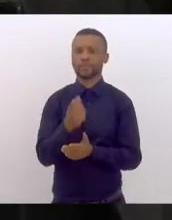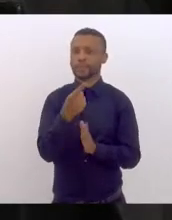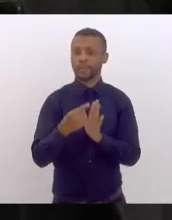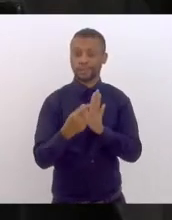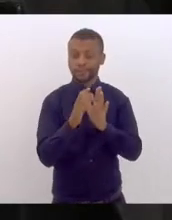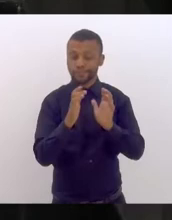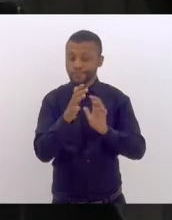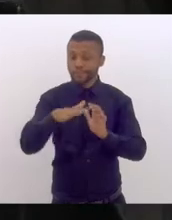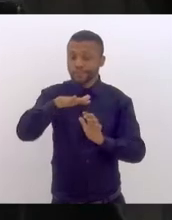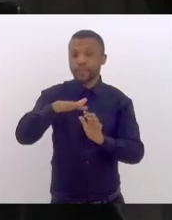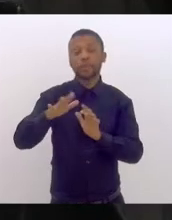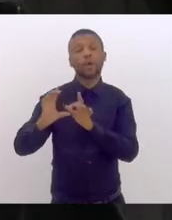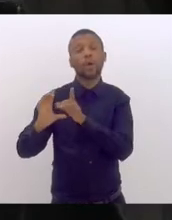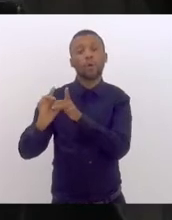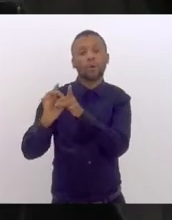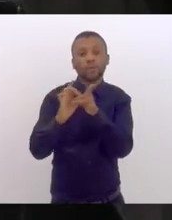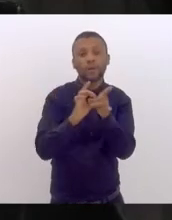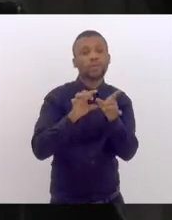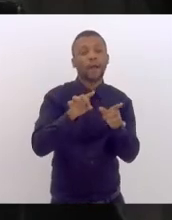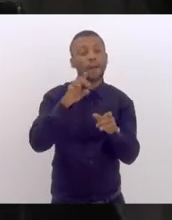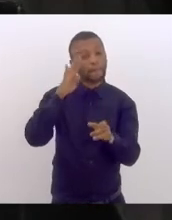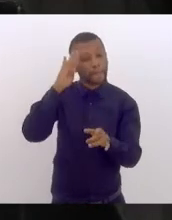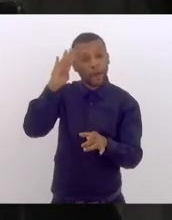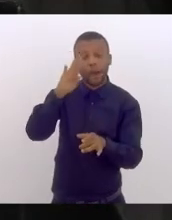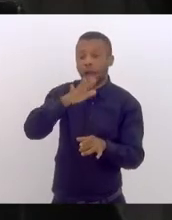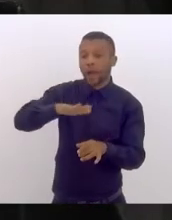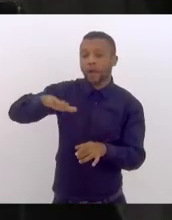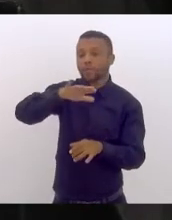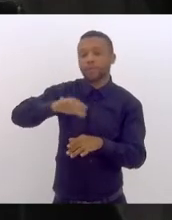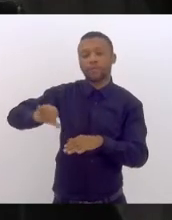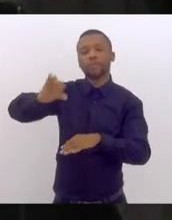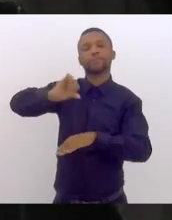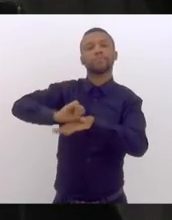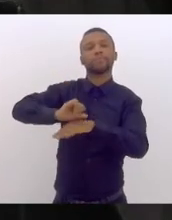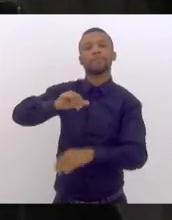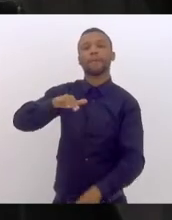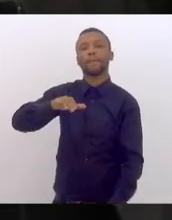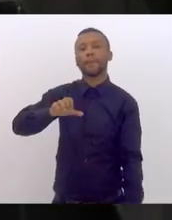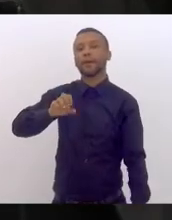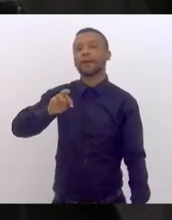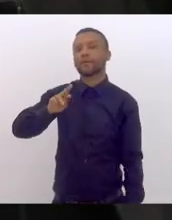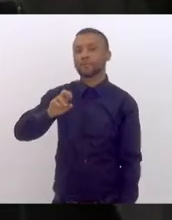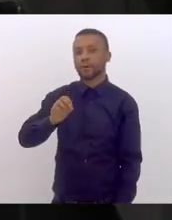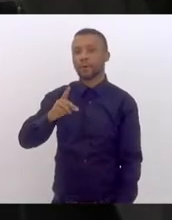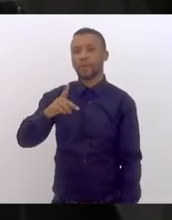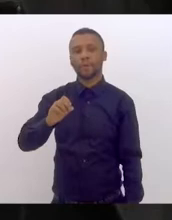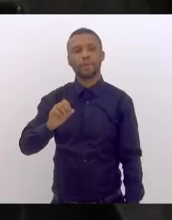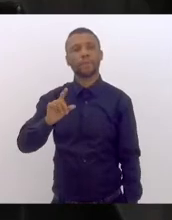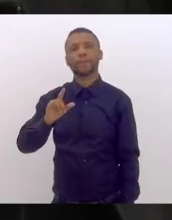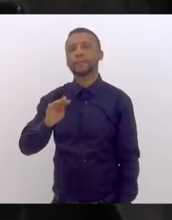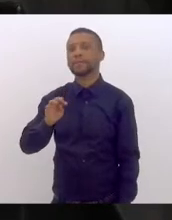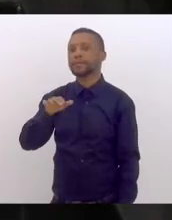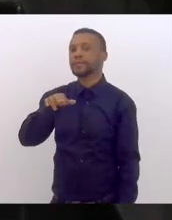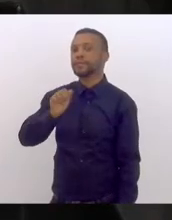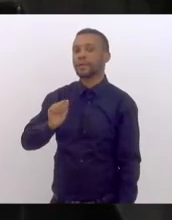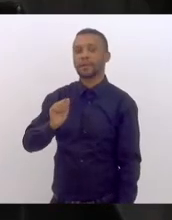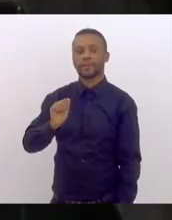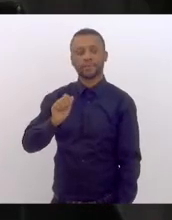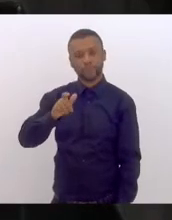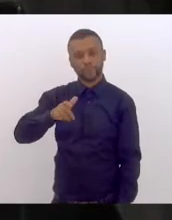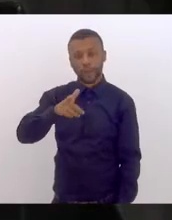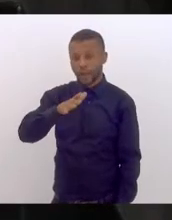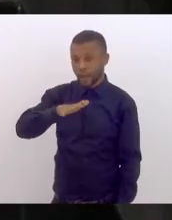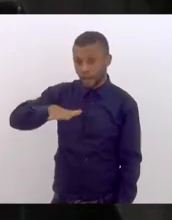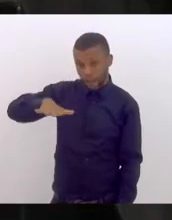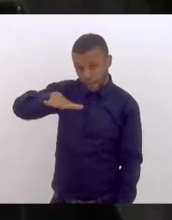te aju.se a região metropolitana e o Rio de Janeiro e o melhor